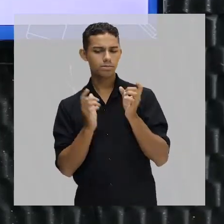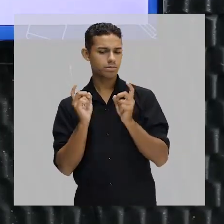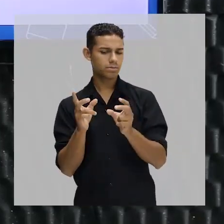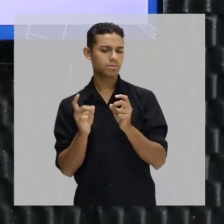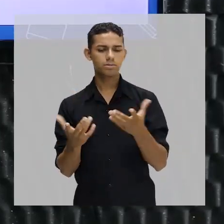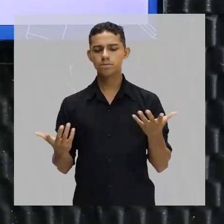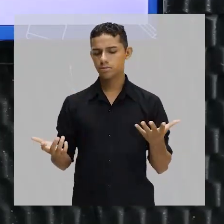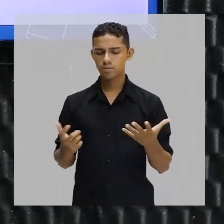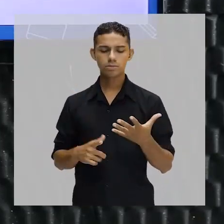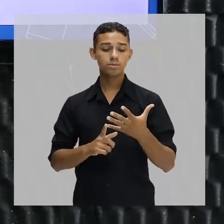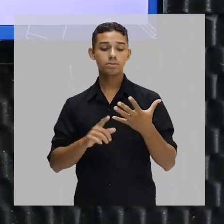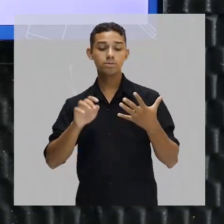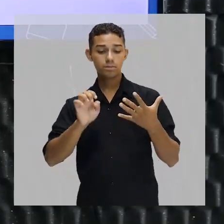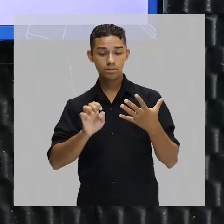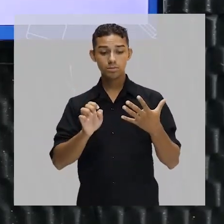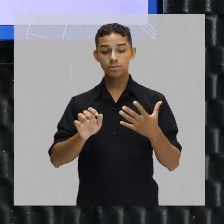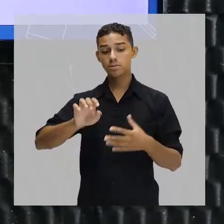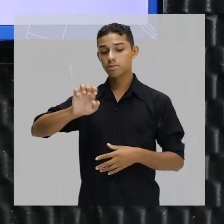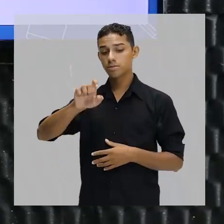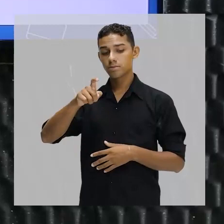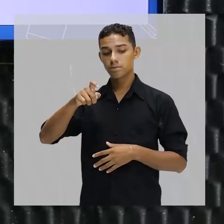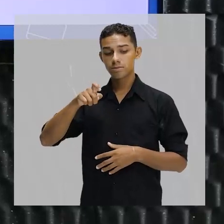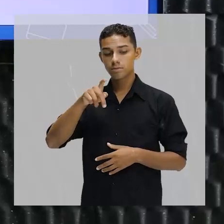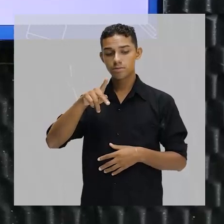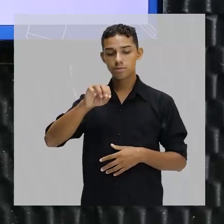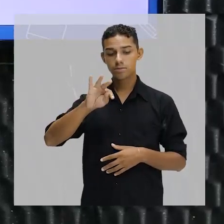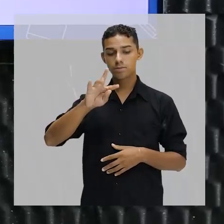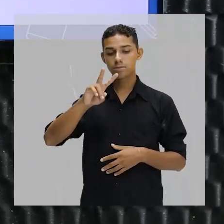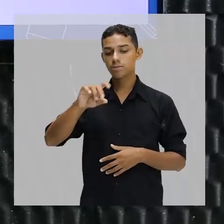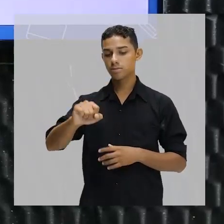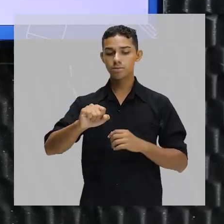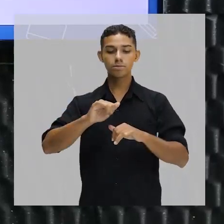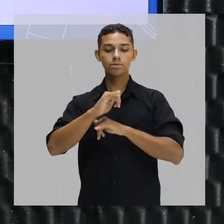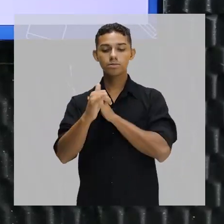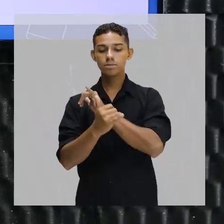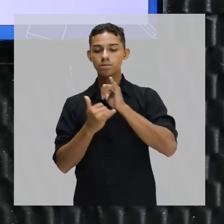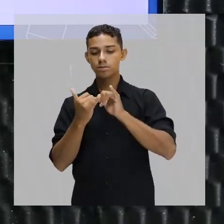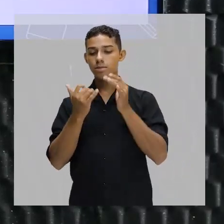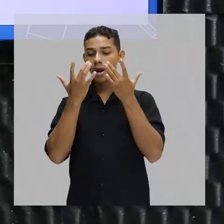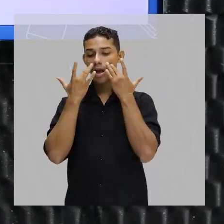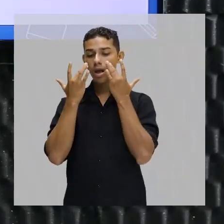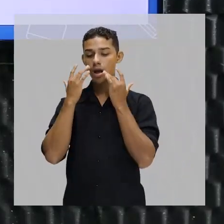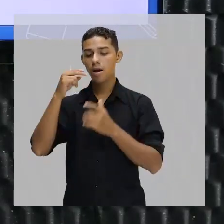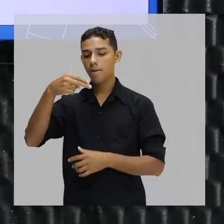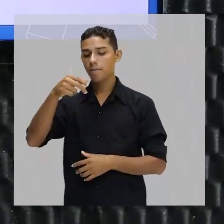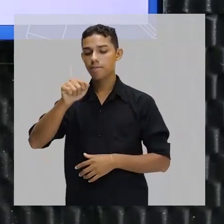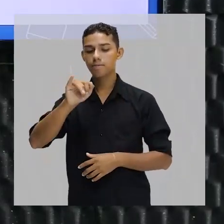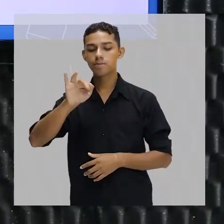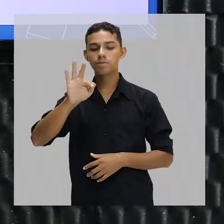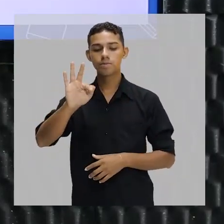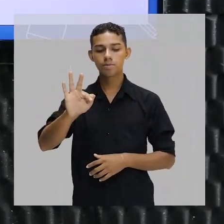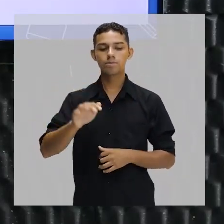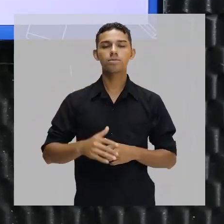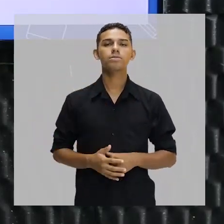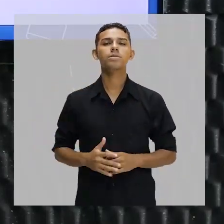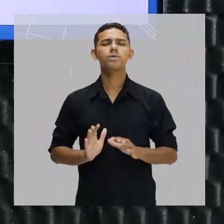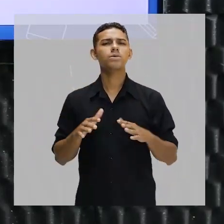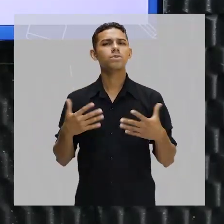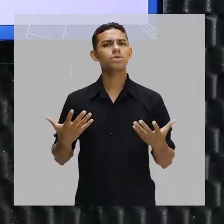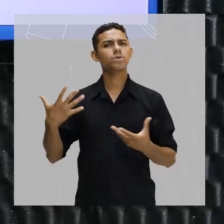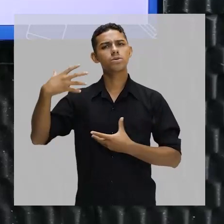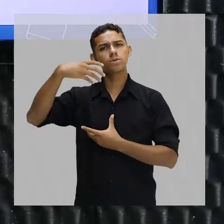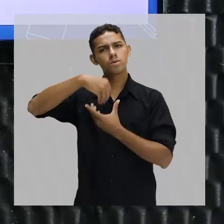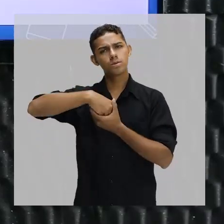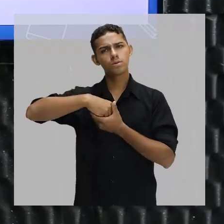obra. Letra E, expositiva, composta por informações sobre a arte knife. E aí, o que vocês diriam? Dentro